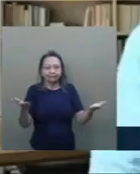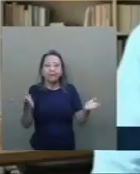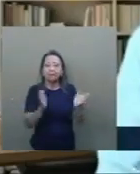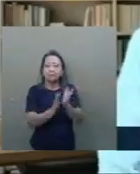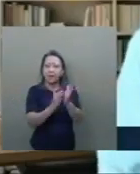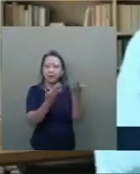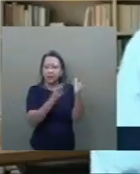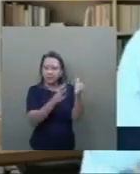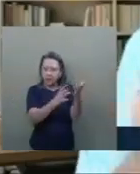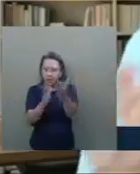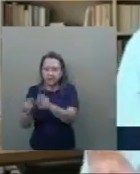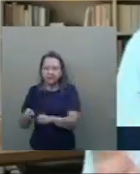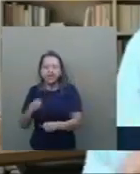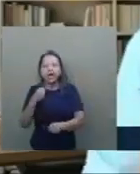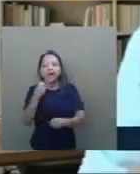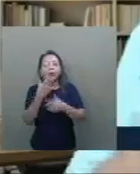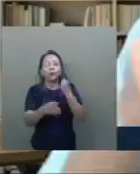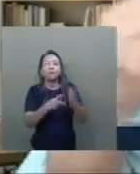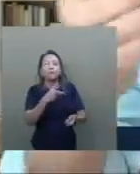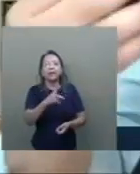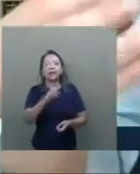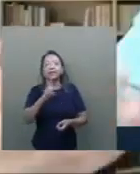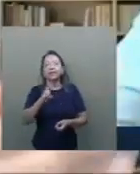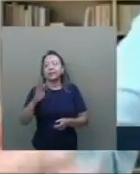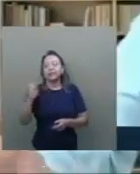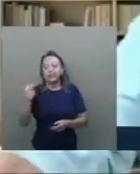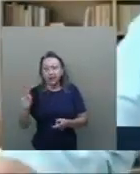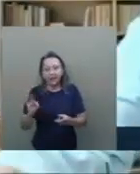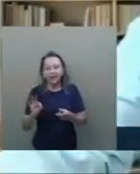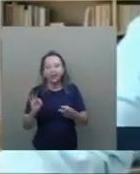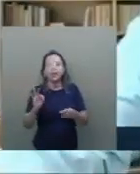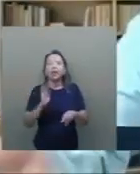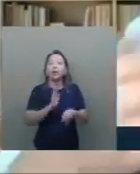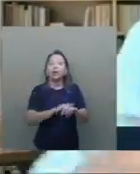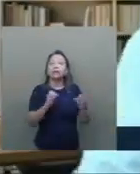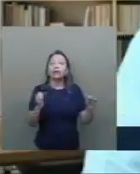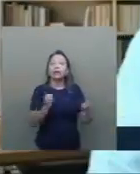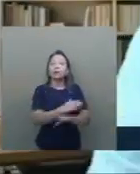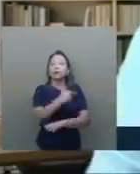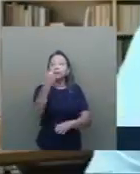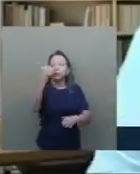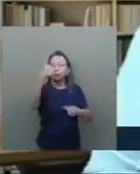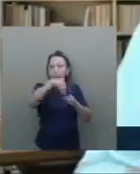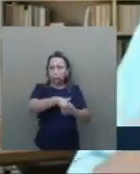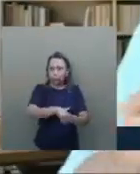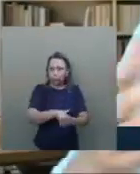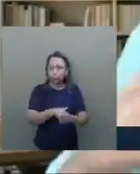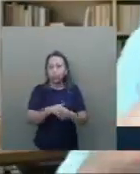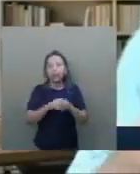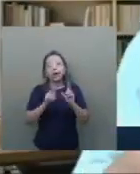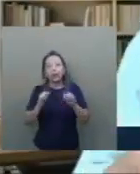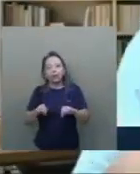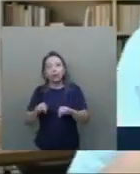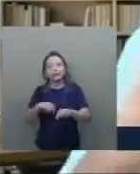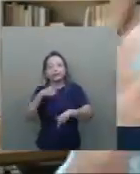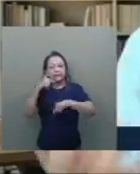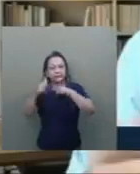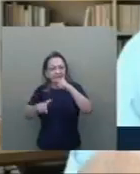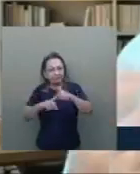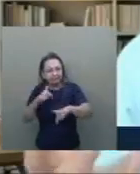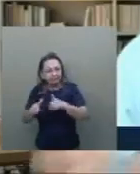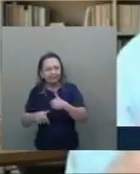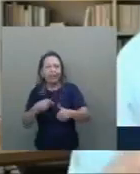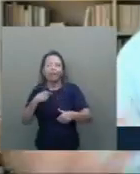à postura do PDT, depois que terminou o primeiro turno, né? Esse trabalhismo que eu vivi